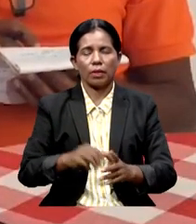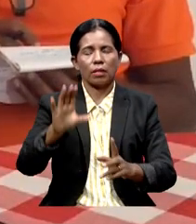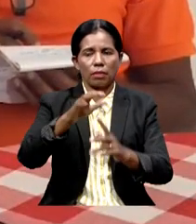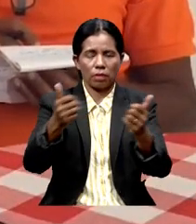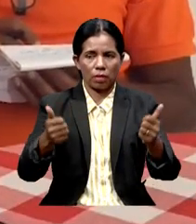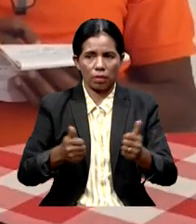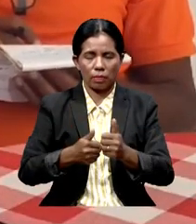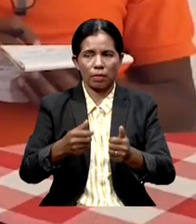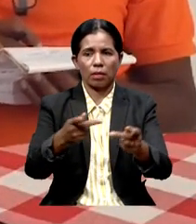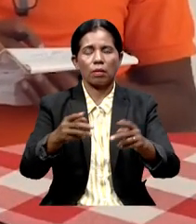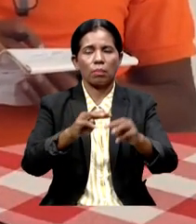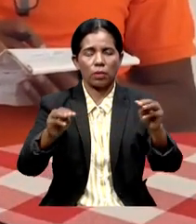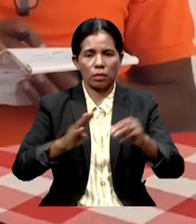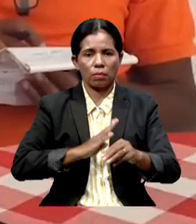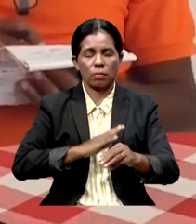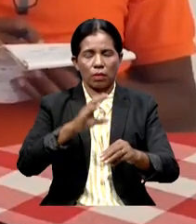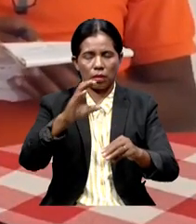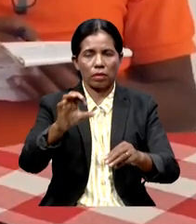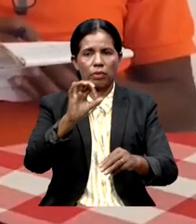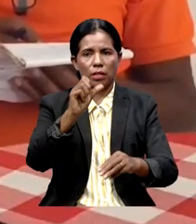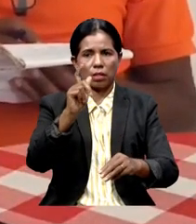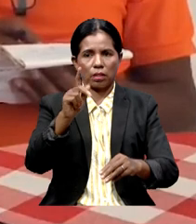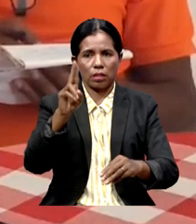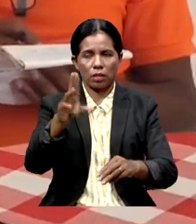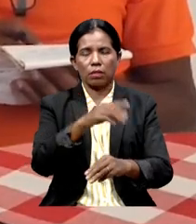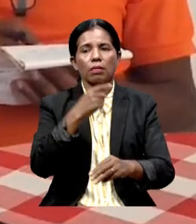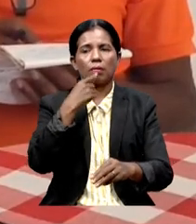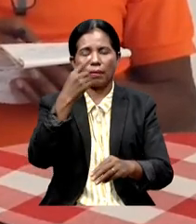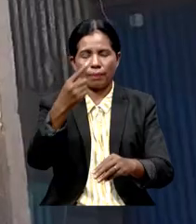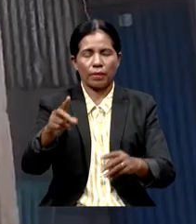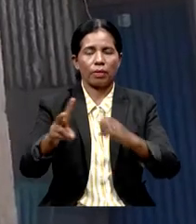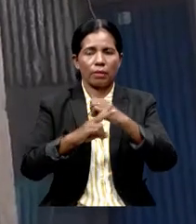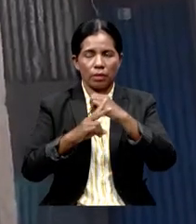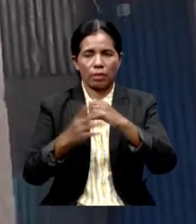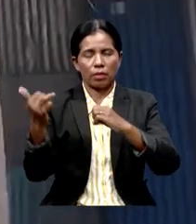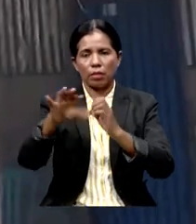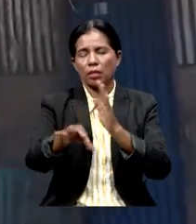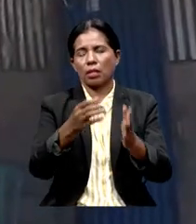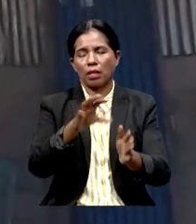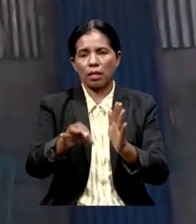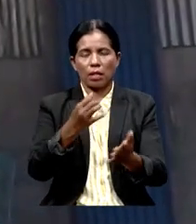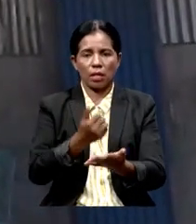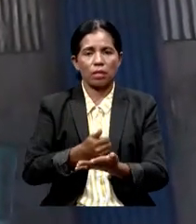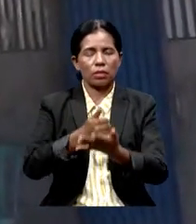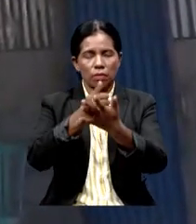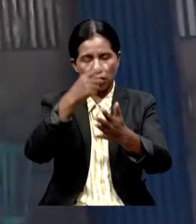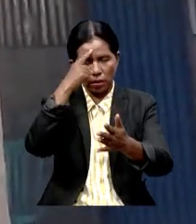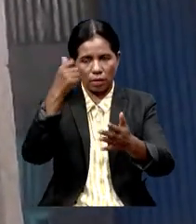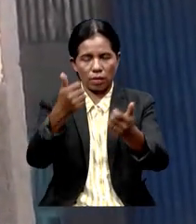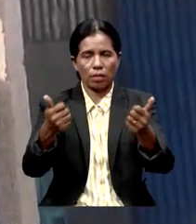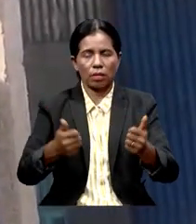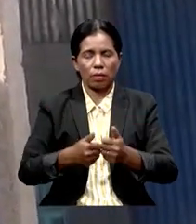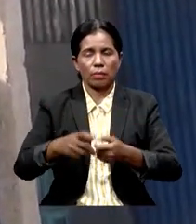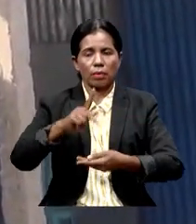Autoridade de Proteção Civil Munisípiu Baucau, Francisco Viana Freitas Ateten, vítima sira sidauk hetan apoio emergência, tamba Autoridade de